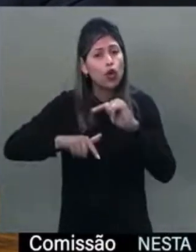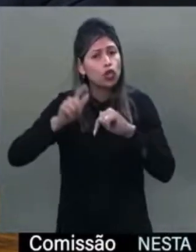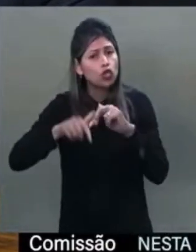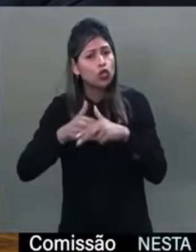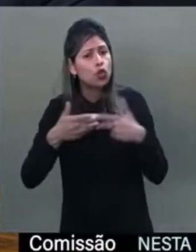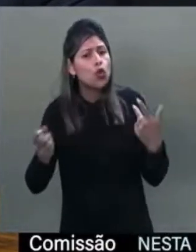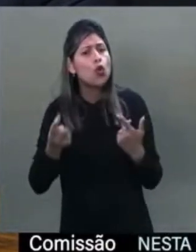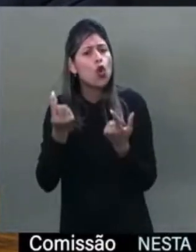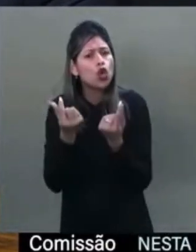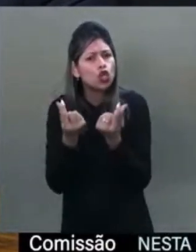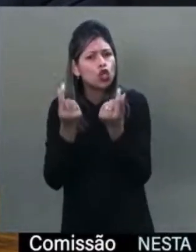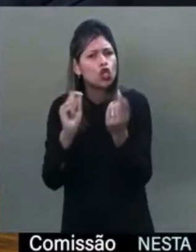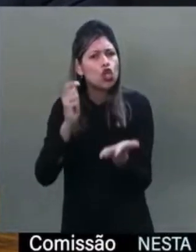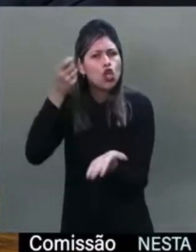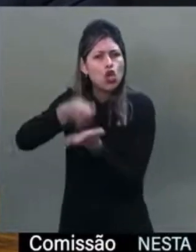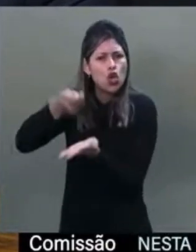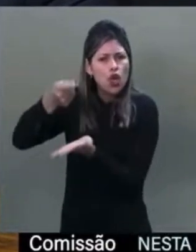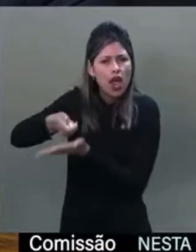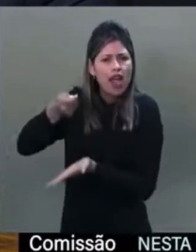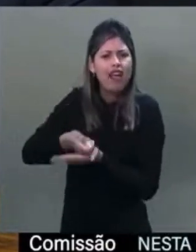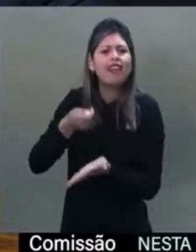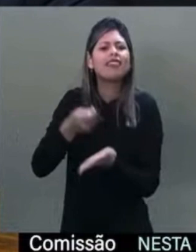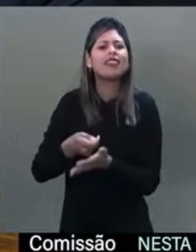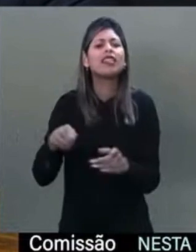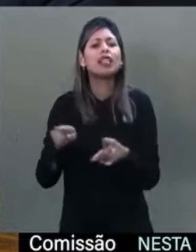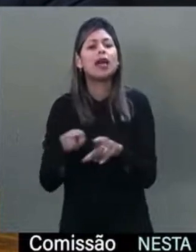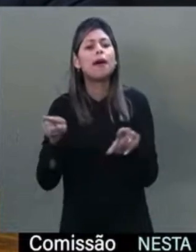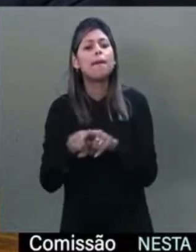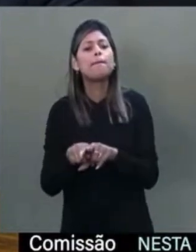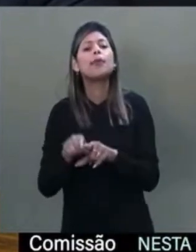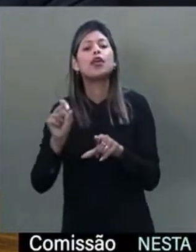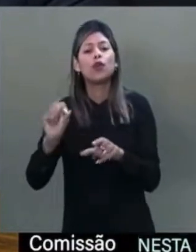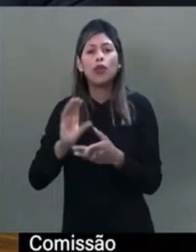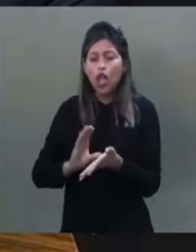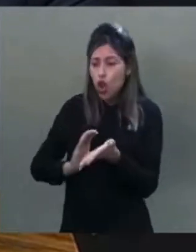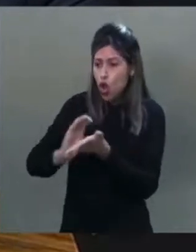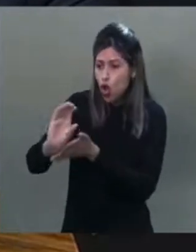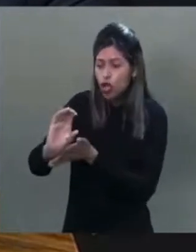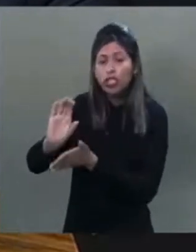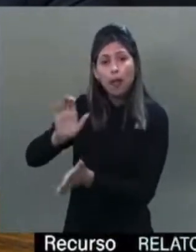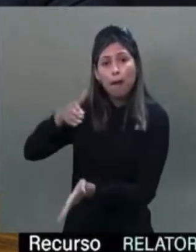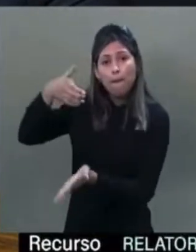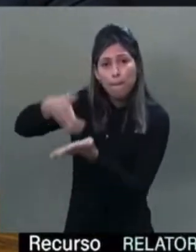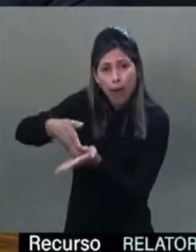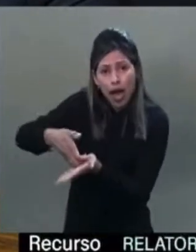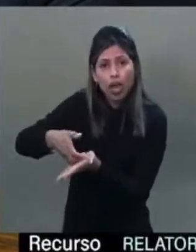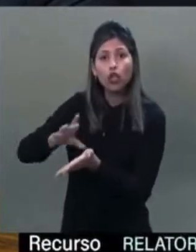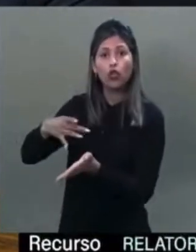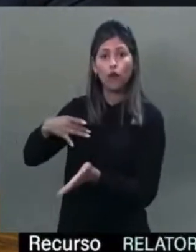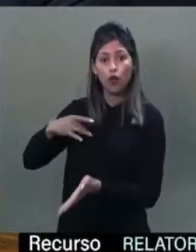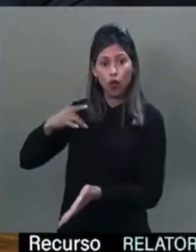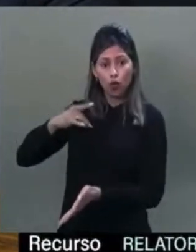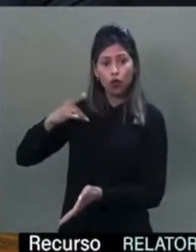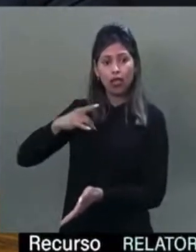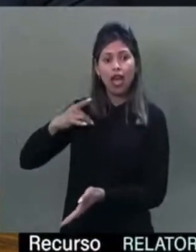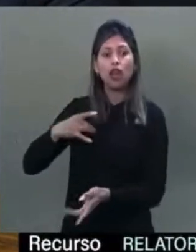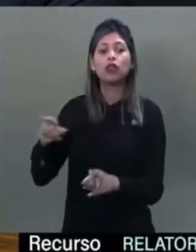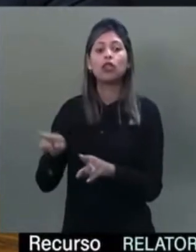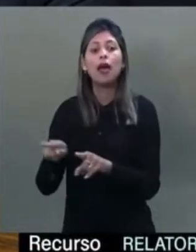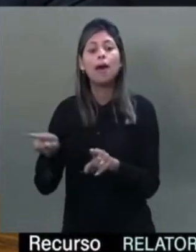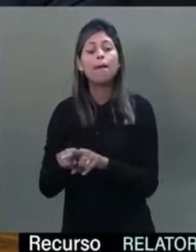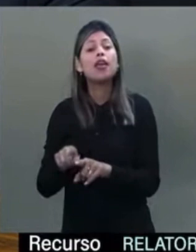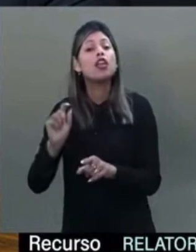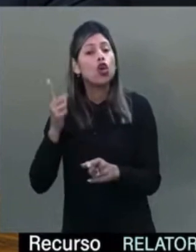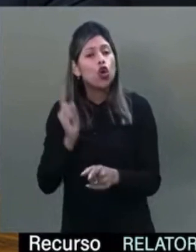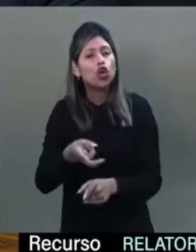gestão monetária, que é a remuneração dos depósitos voluntários. Ainda insistem em fazer dívida de curto